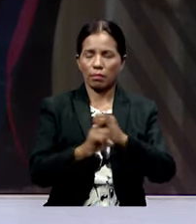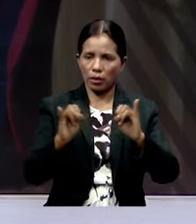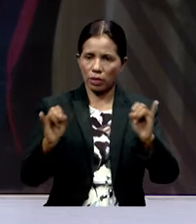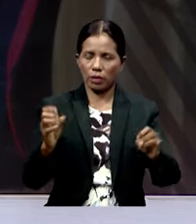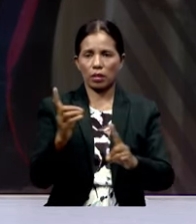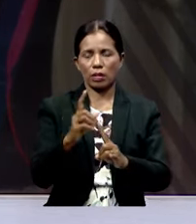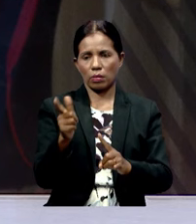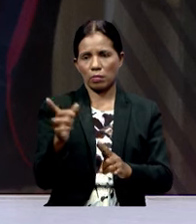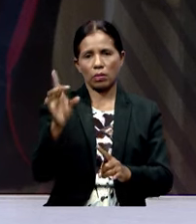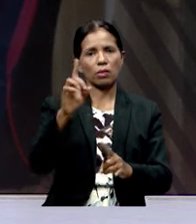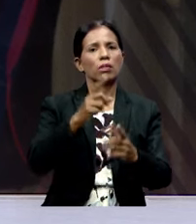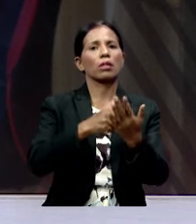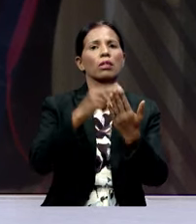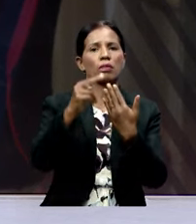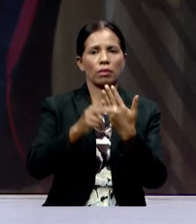28 de novembro.